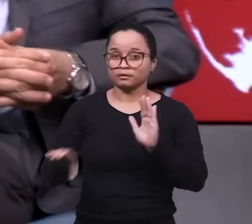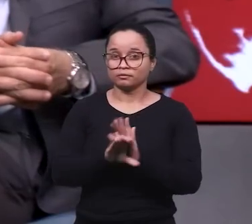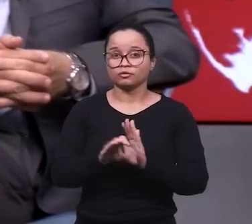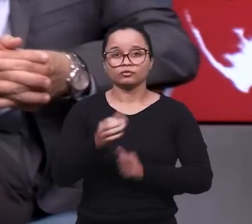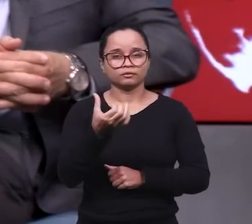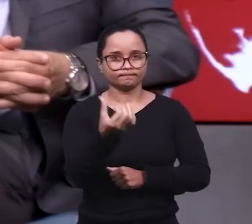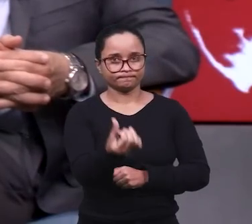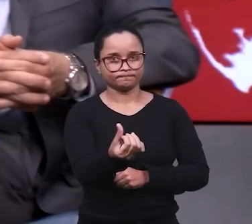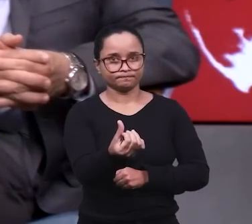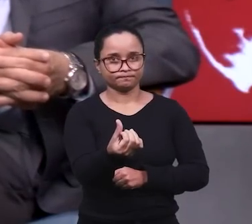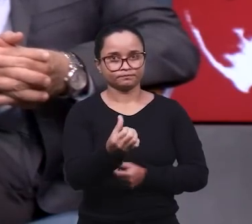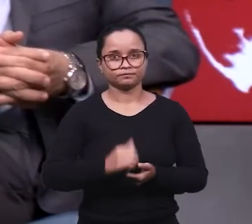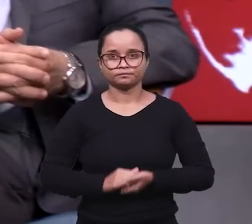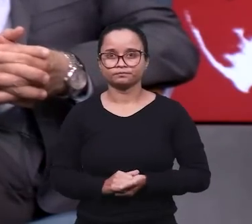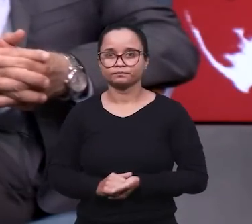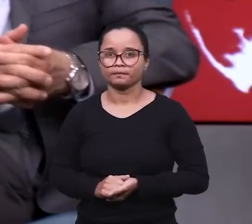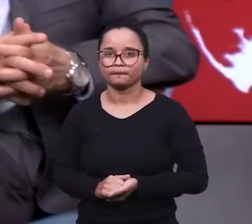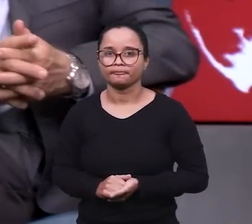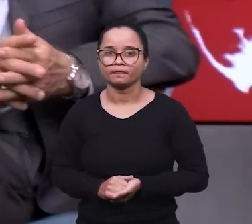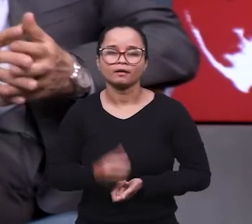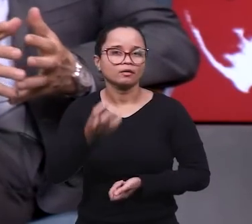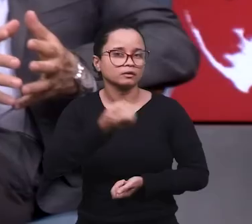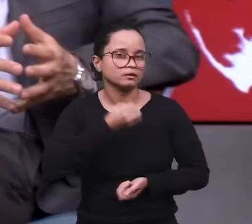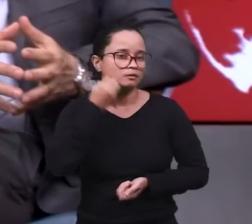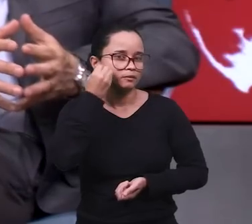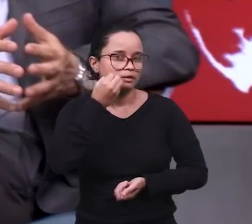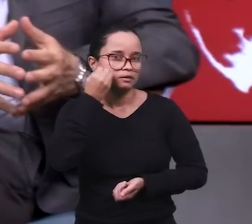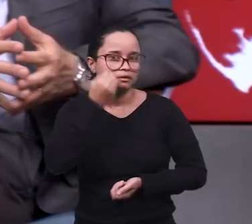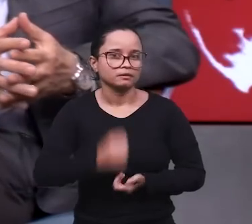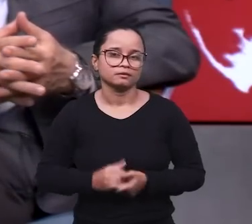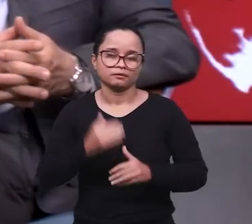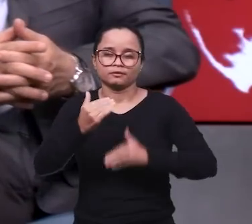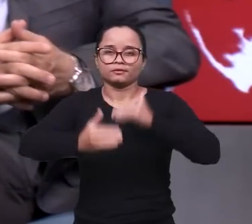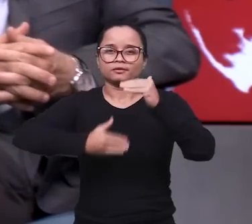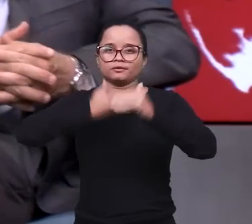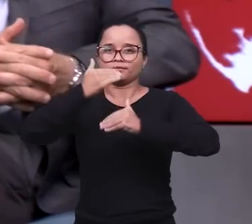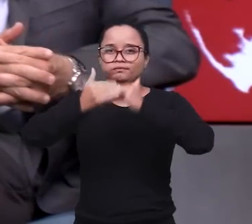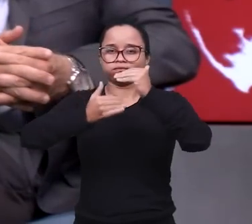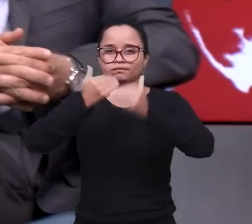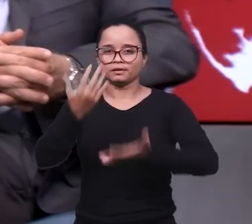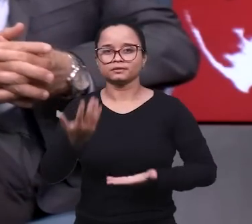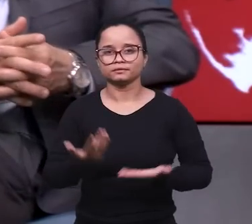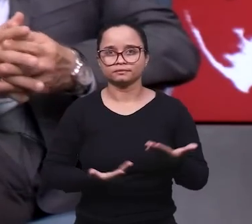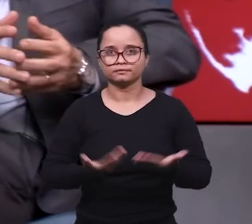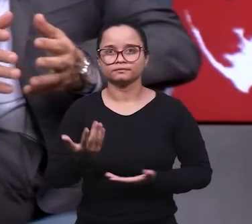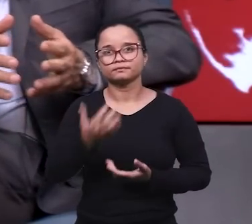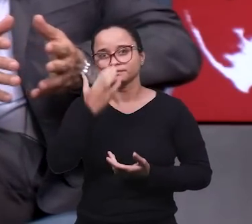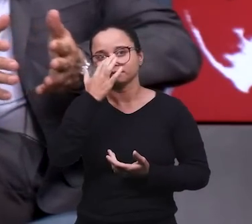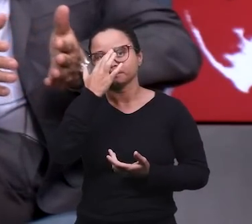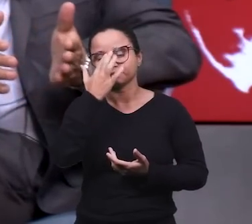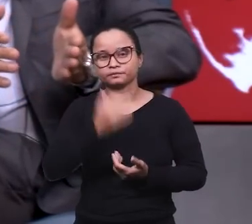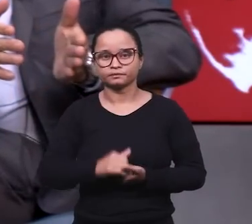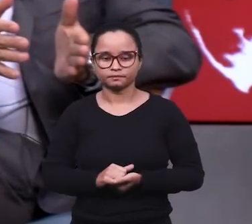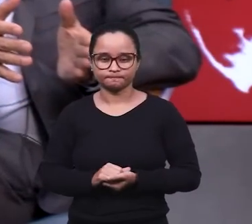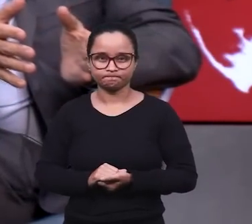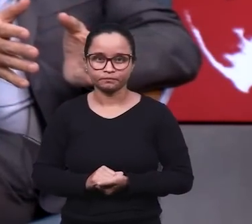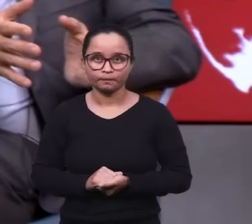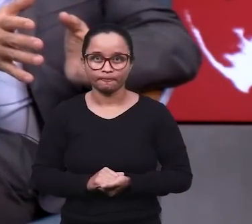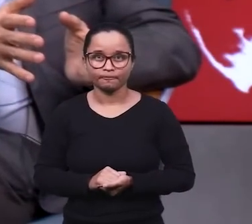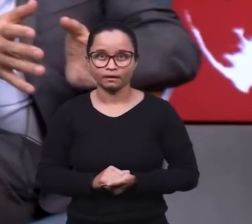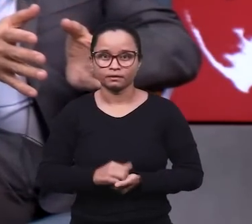capítulo 6, quando dá a experiência do crescimento da igreja, que a igreja parte de